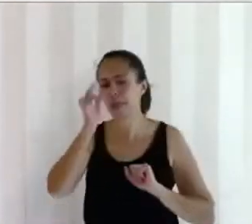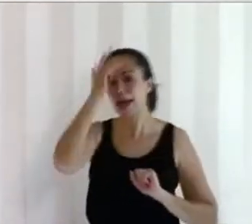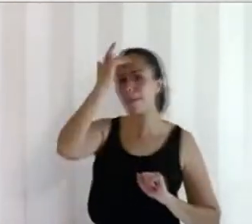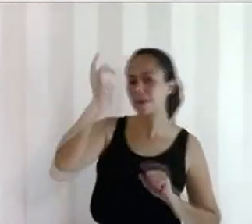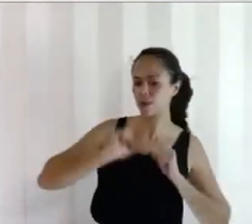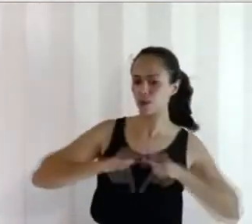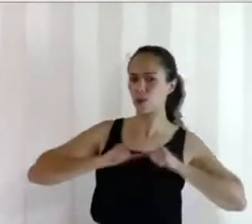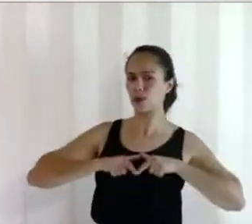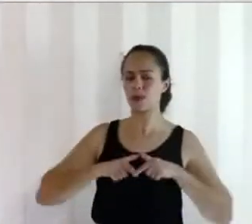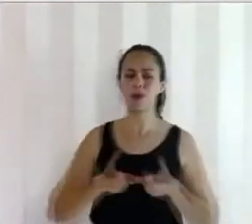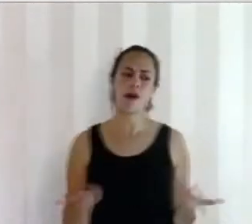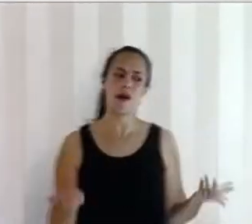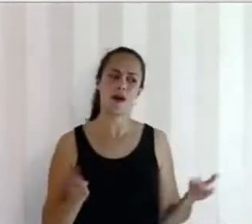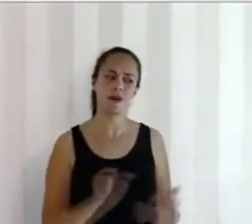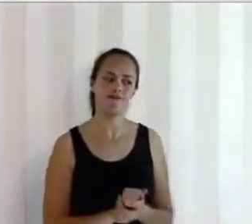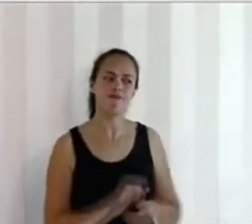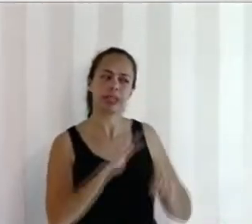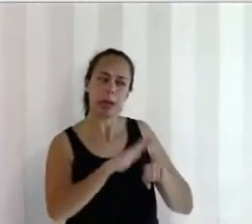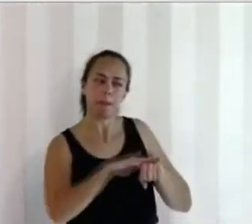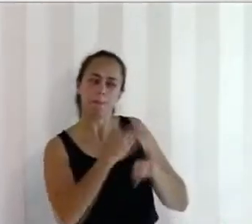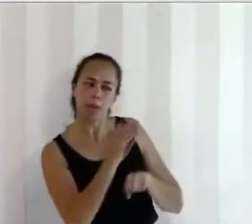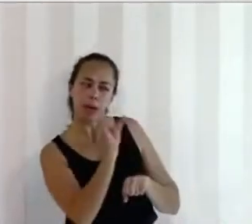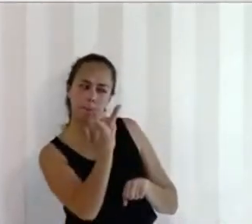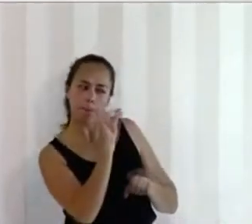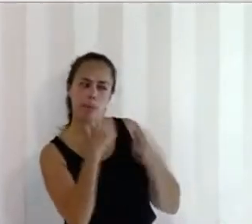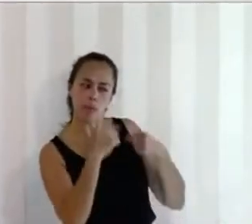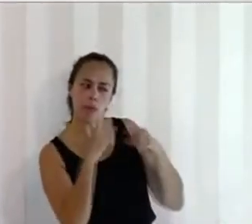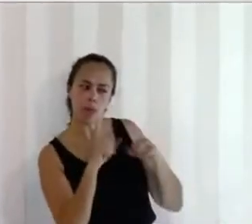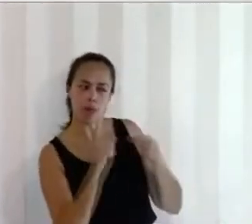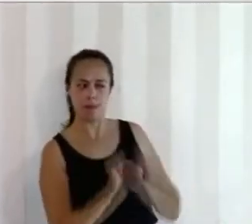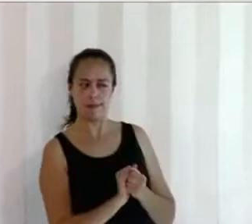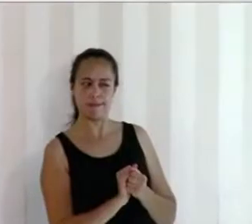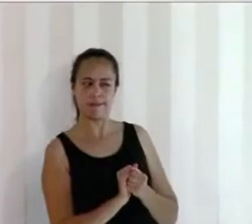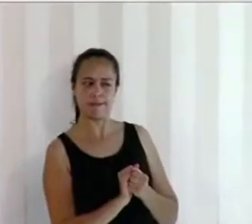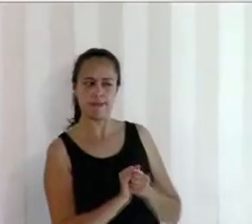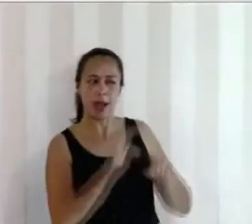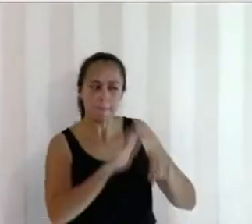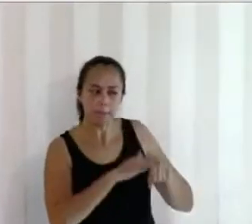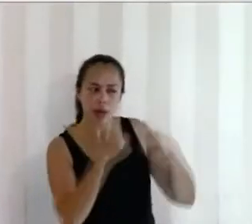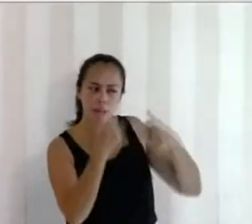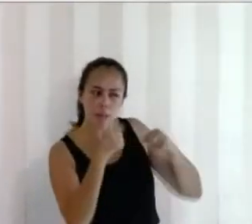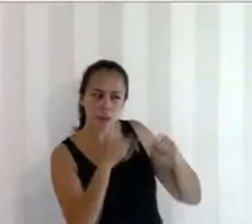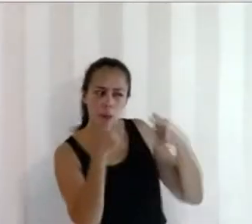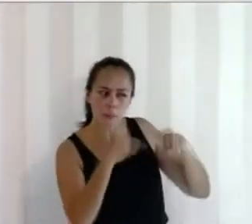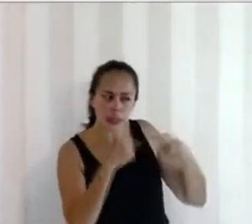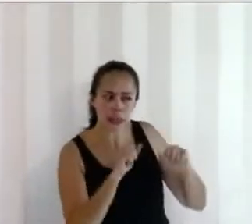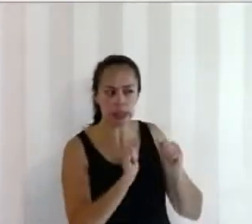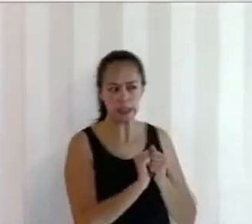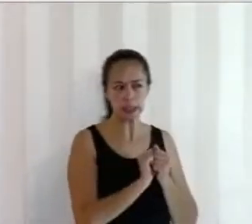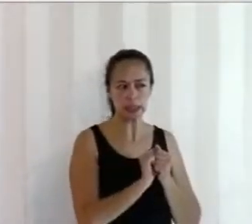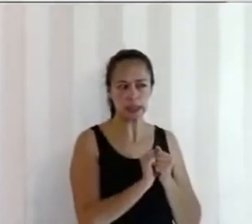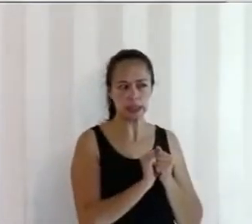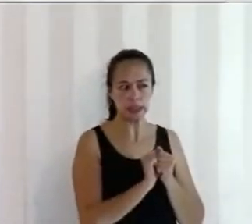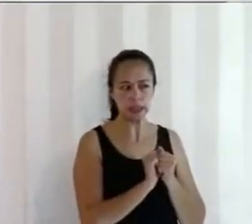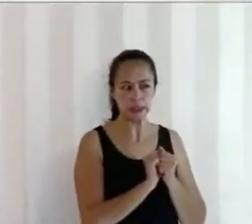serem suficientes, é como se os judeus dissessem assim: olha, nós